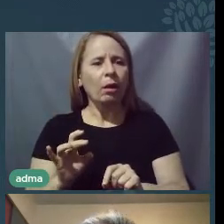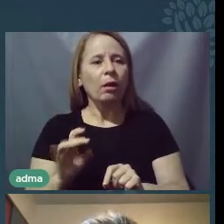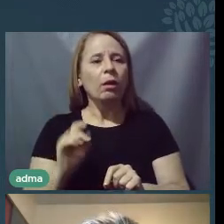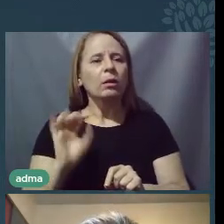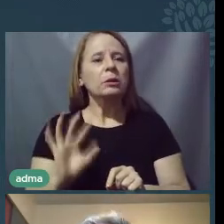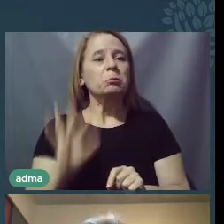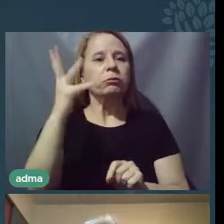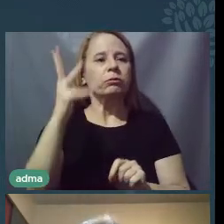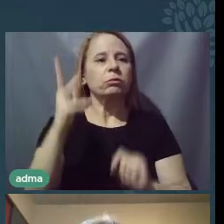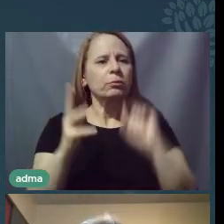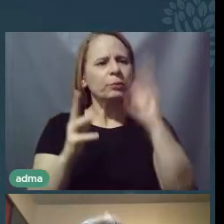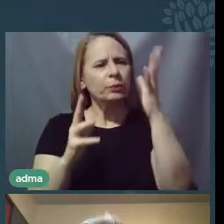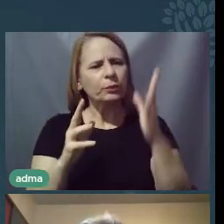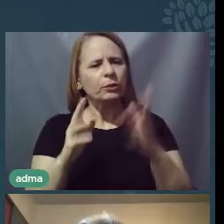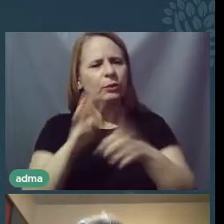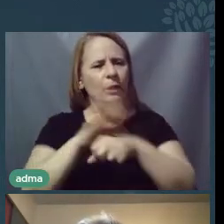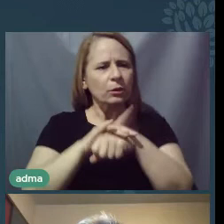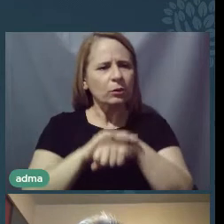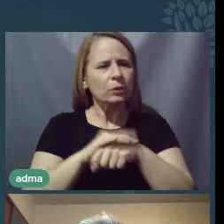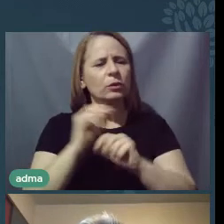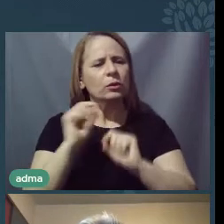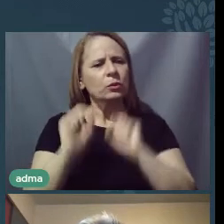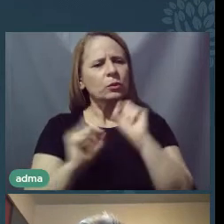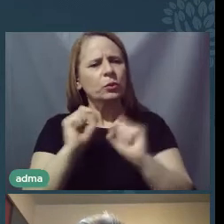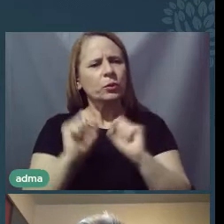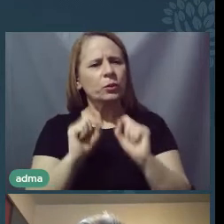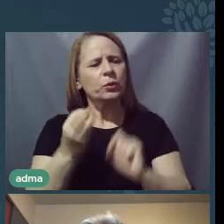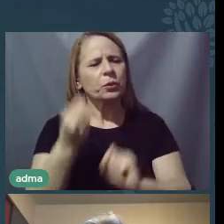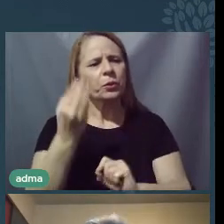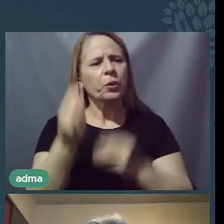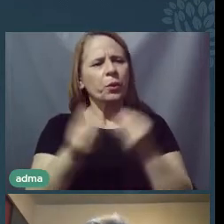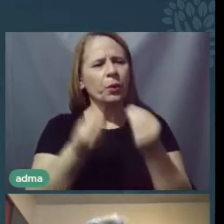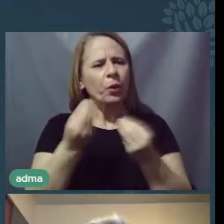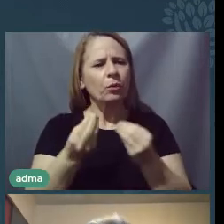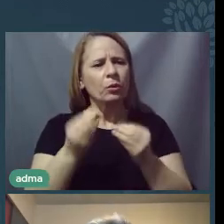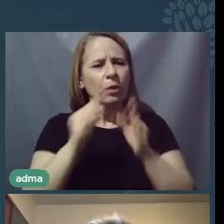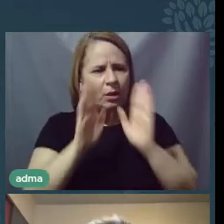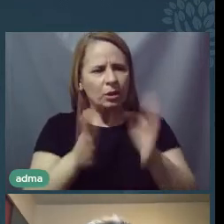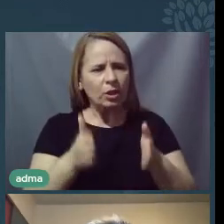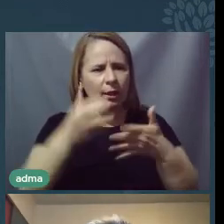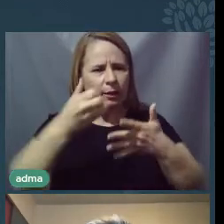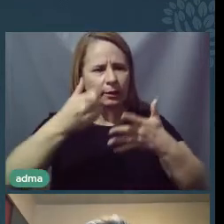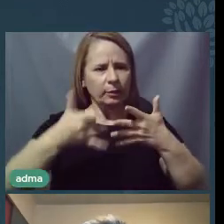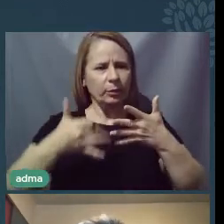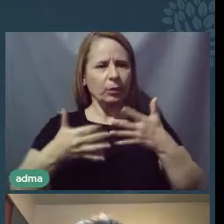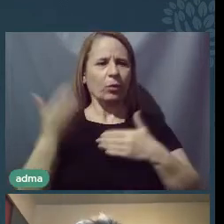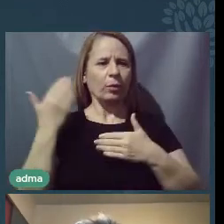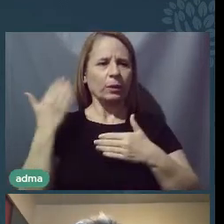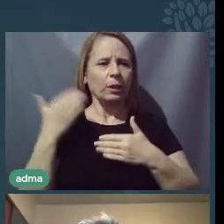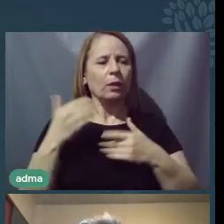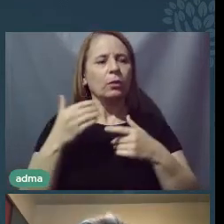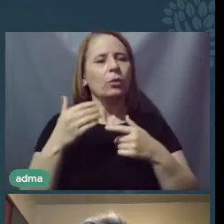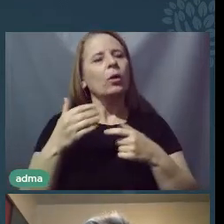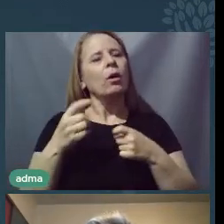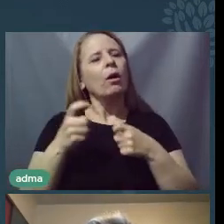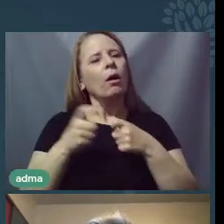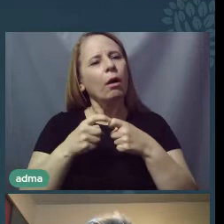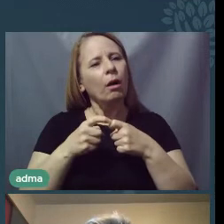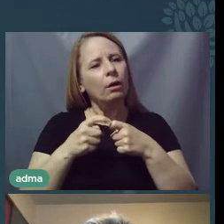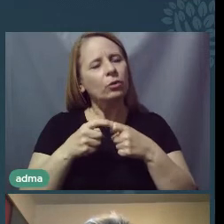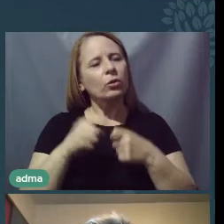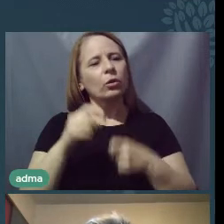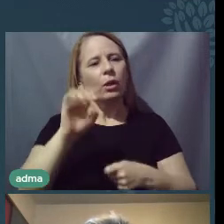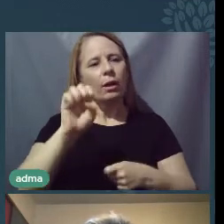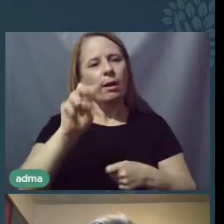que, inclusive, algumas delas foram comentadas com grande propriedade pela doutora Evelyn. Então,